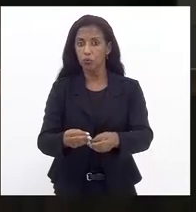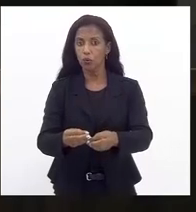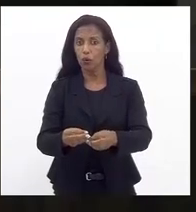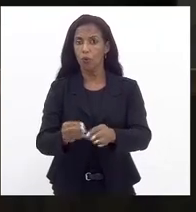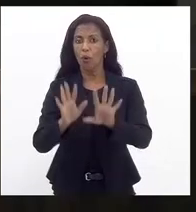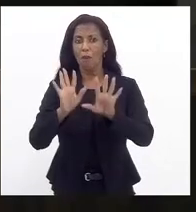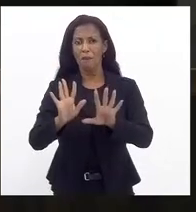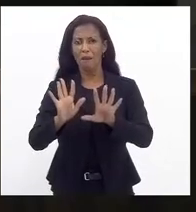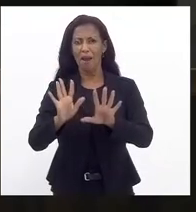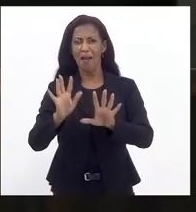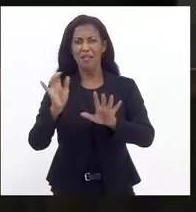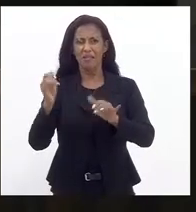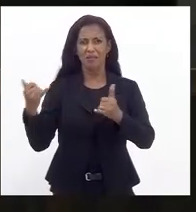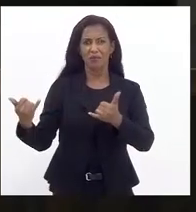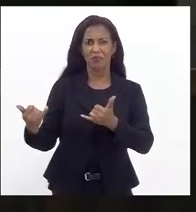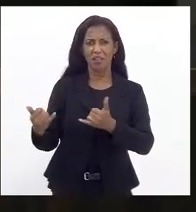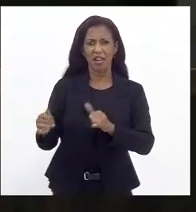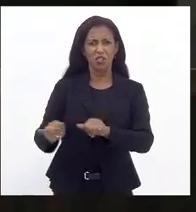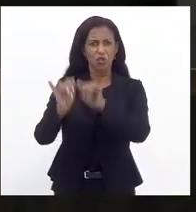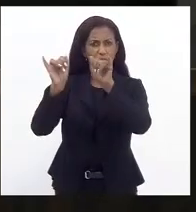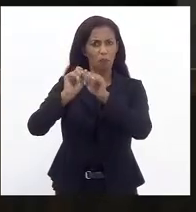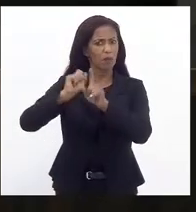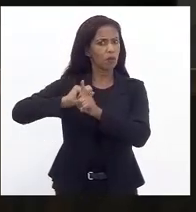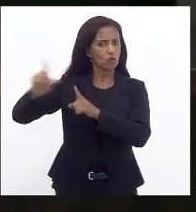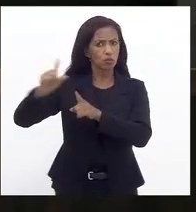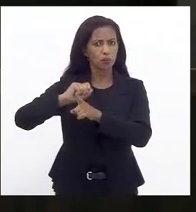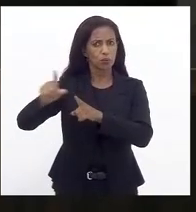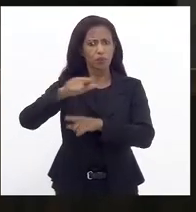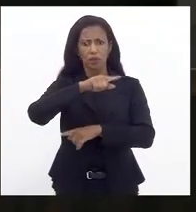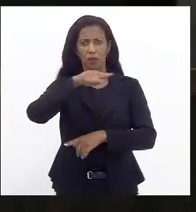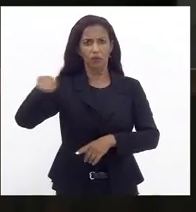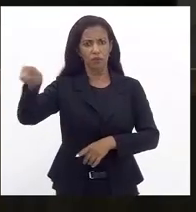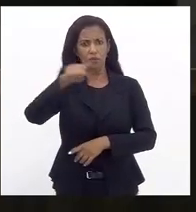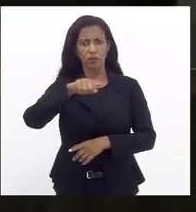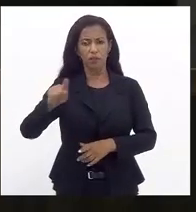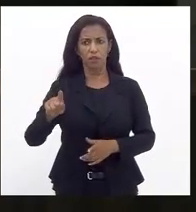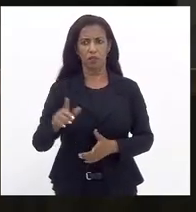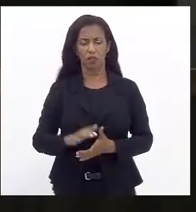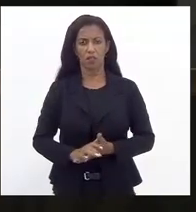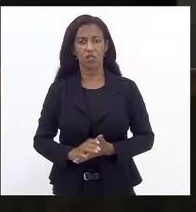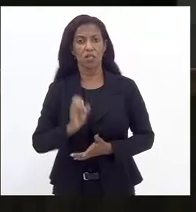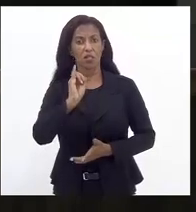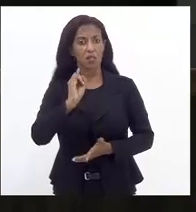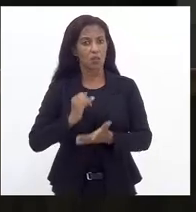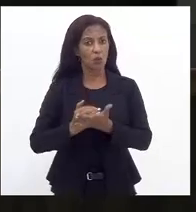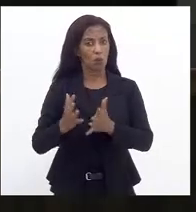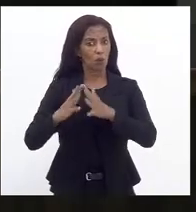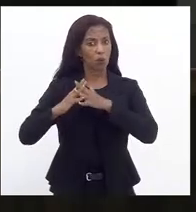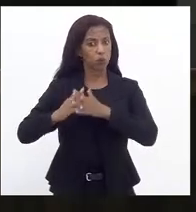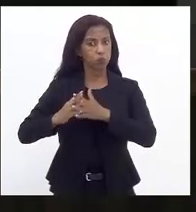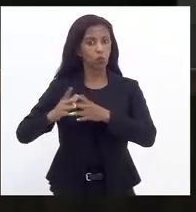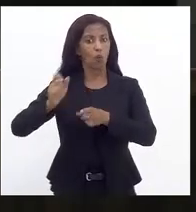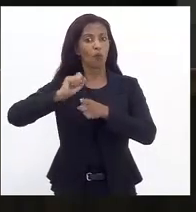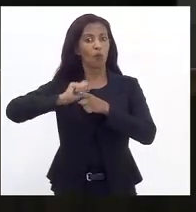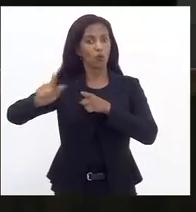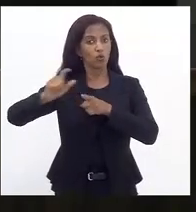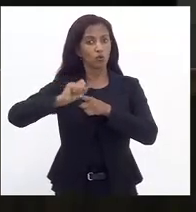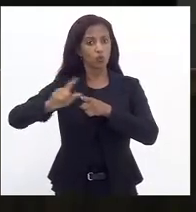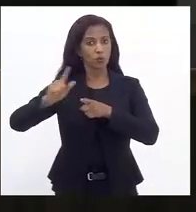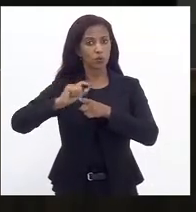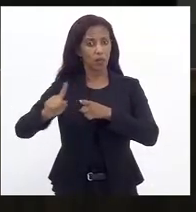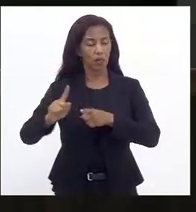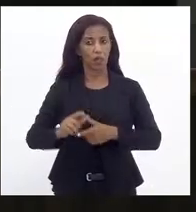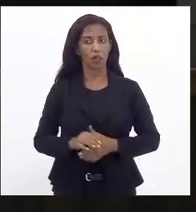e se ficar de palhaçada vou mandar a segurança tirar se ficar de palhaçada eu vou mandar a